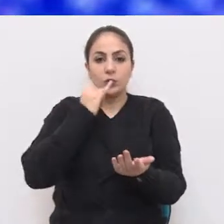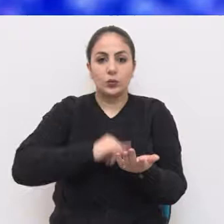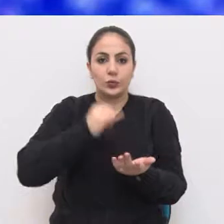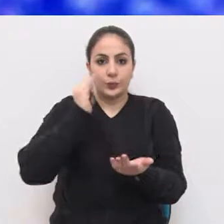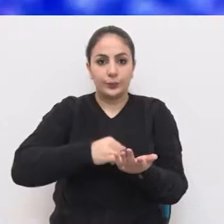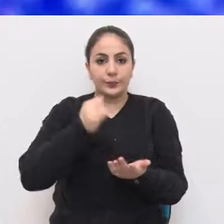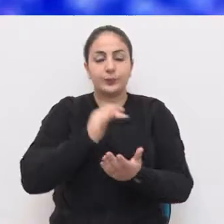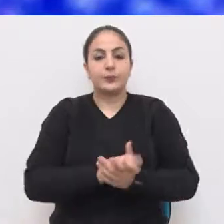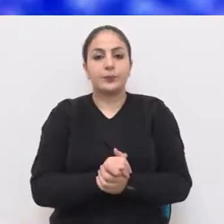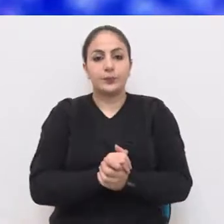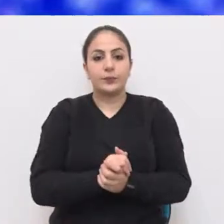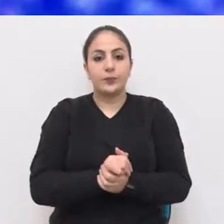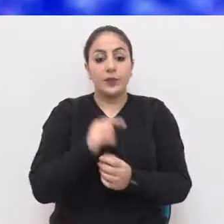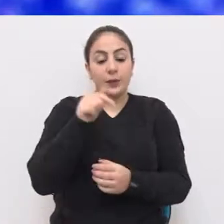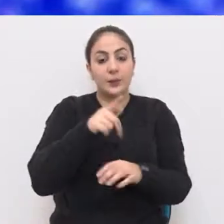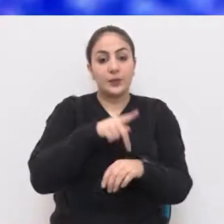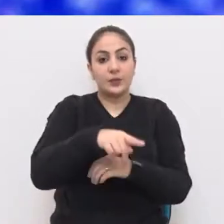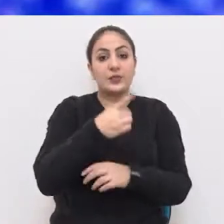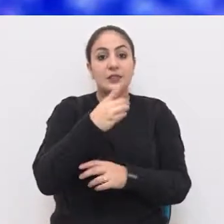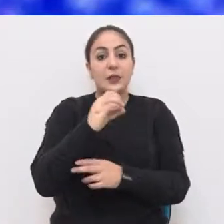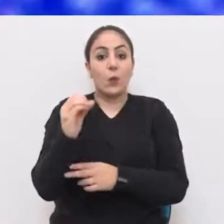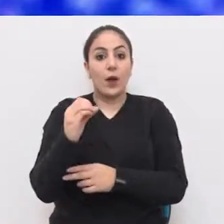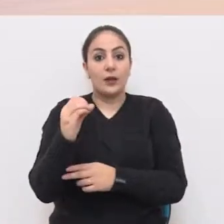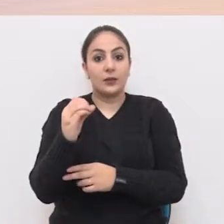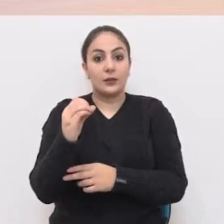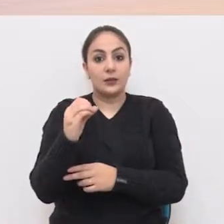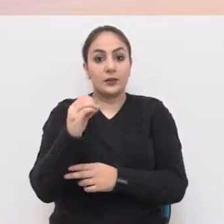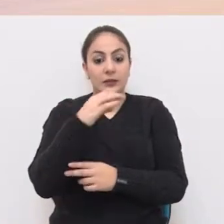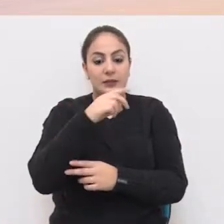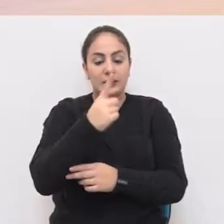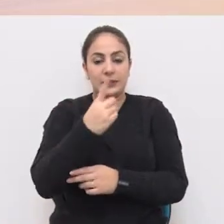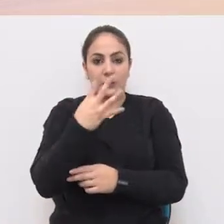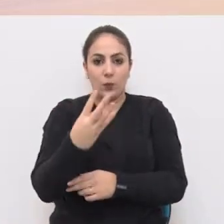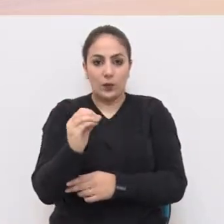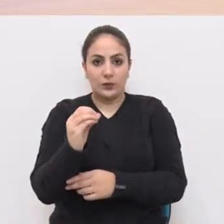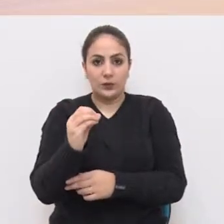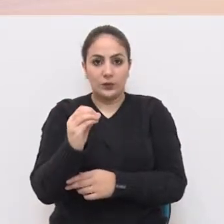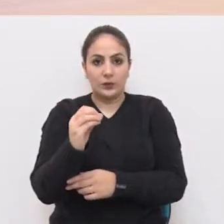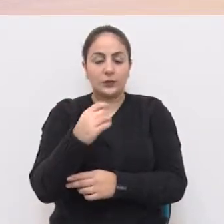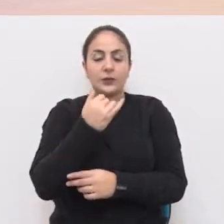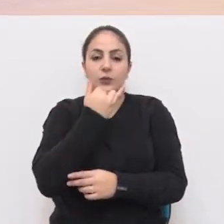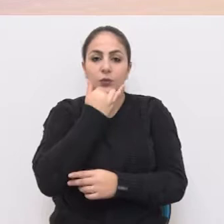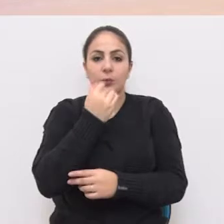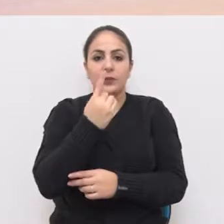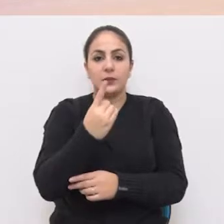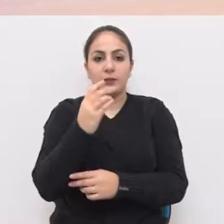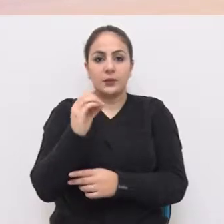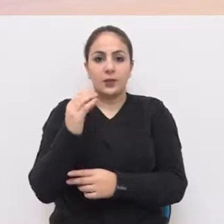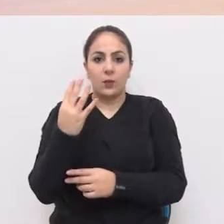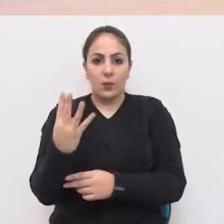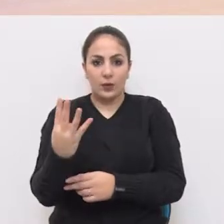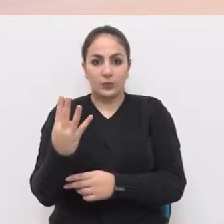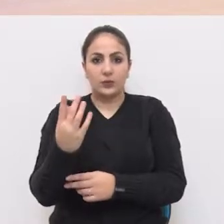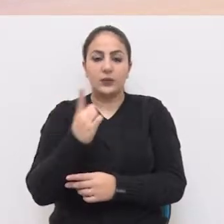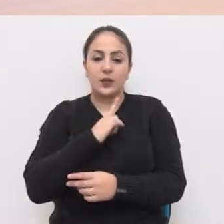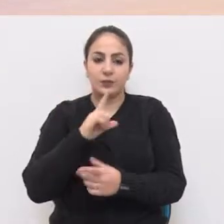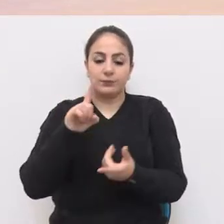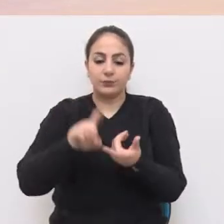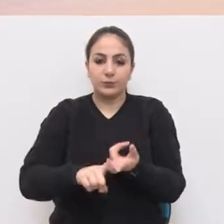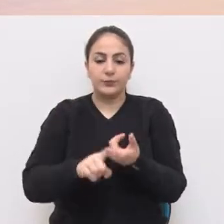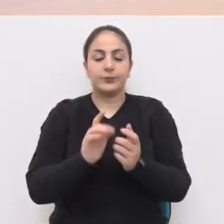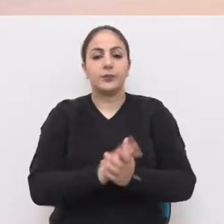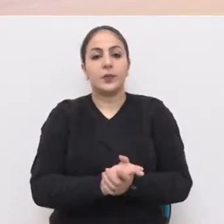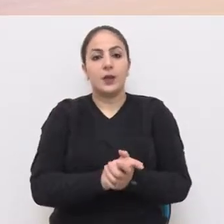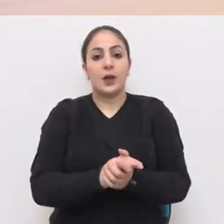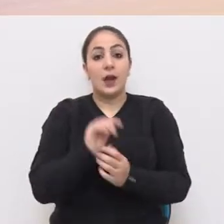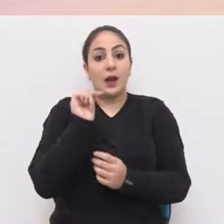vistoriados, 104 estavam com pendências. Um projeto de lei que une cultura e educação. O professor